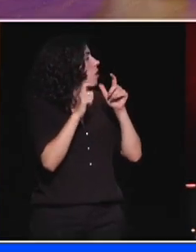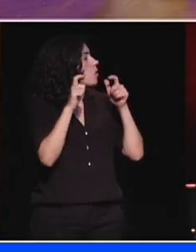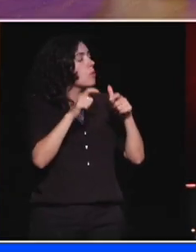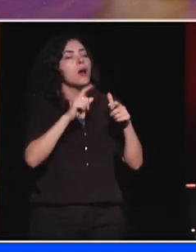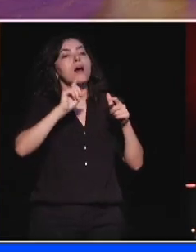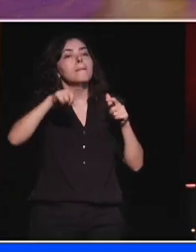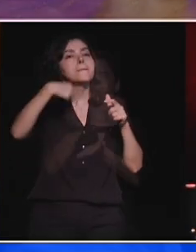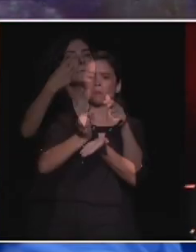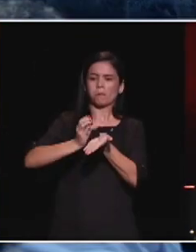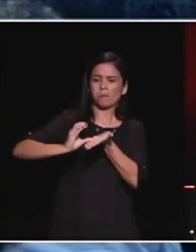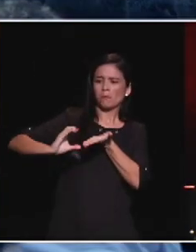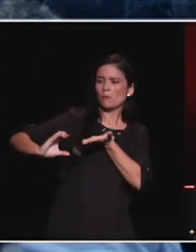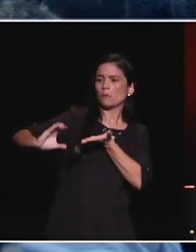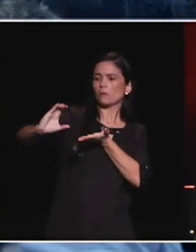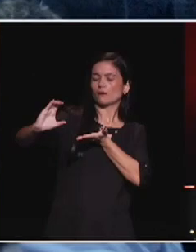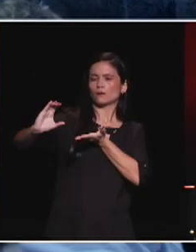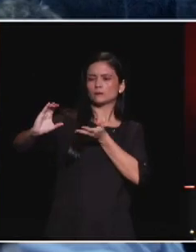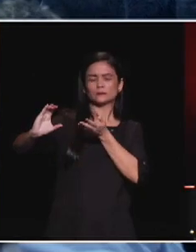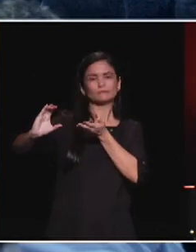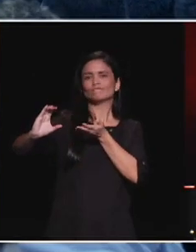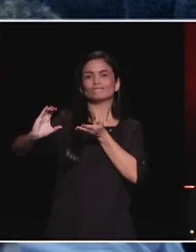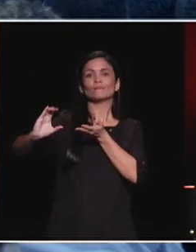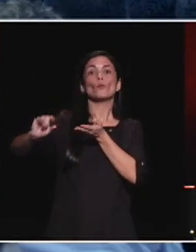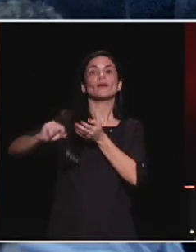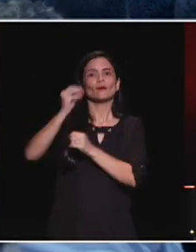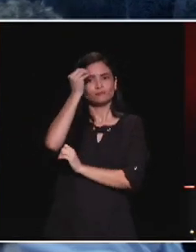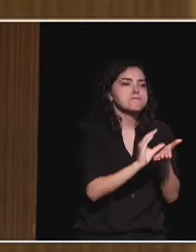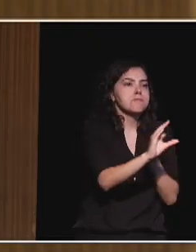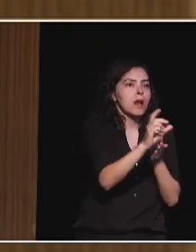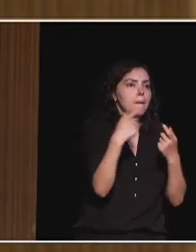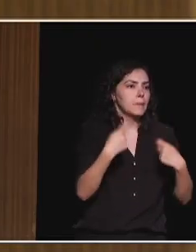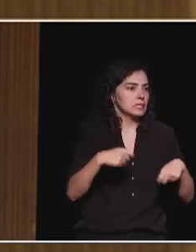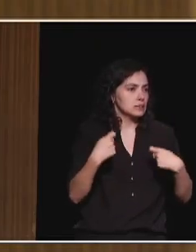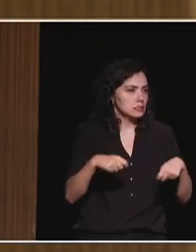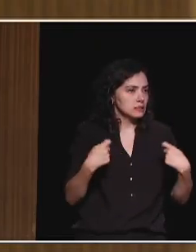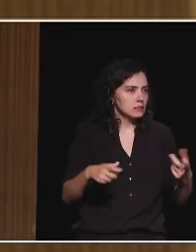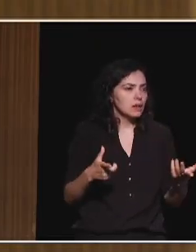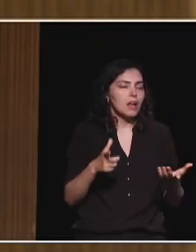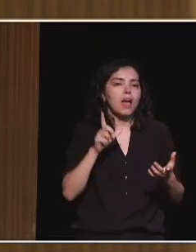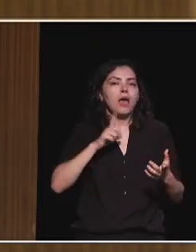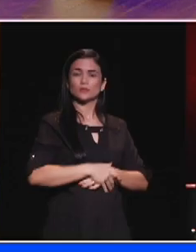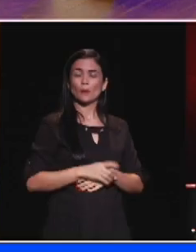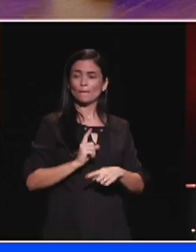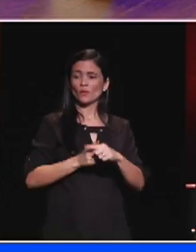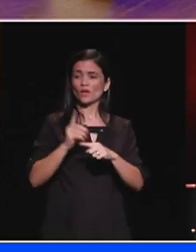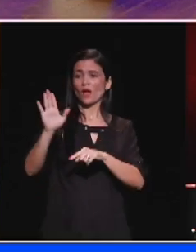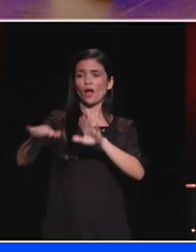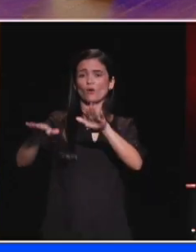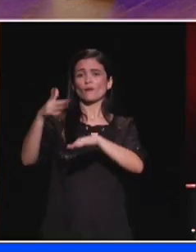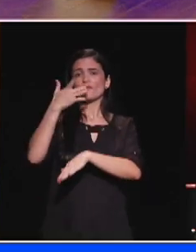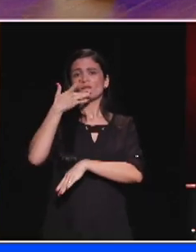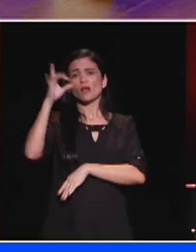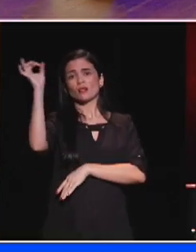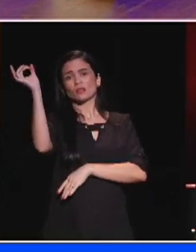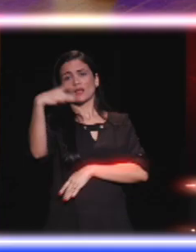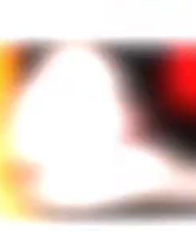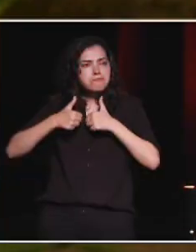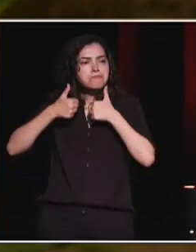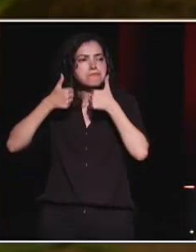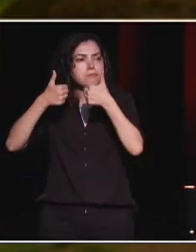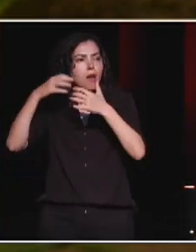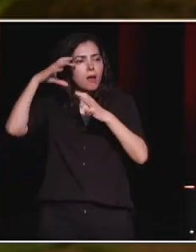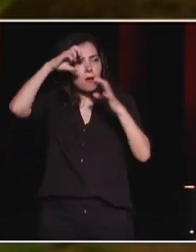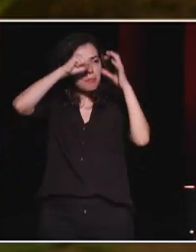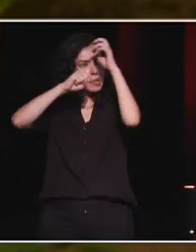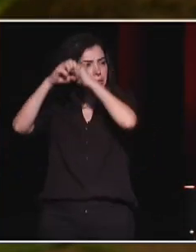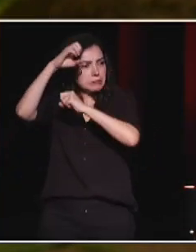palestras, oficinas, encontros científicos e diversas atividades promovidas pelos quatro centros de ciências da instituição. O